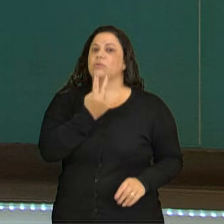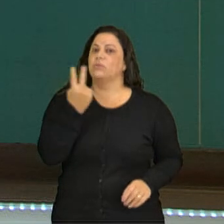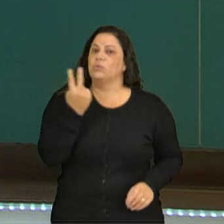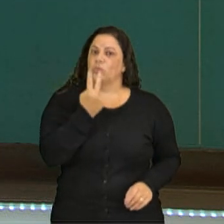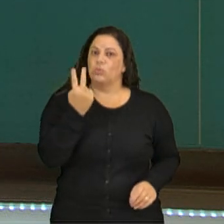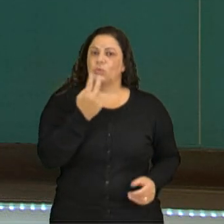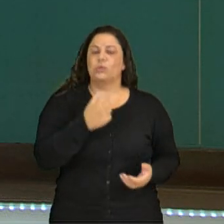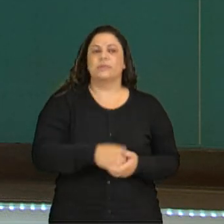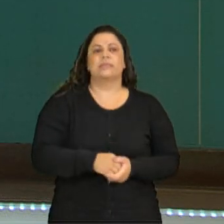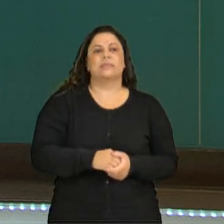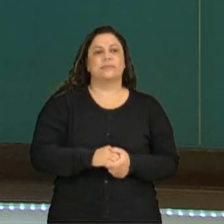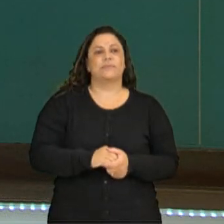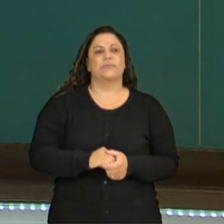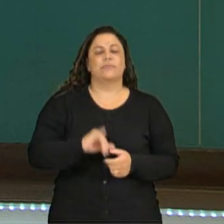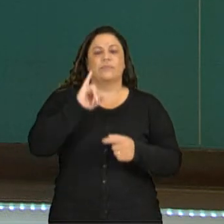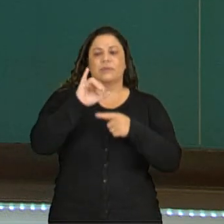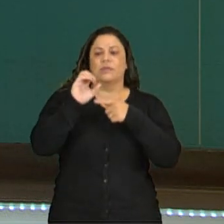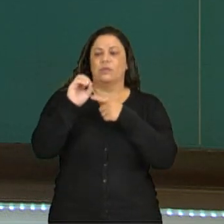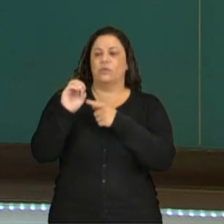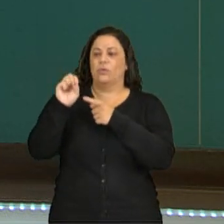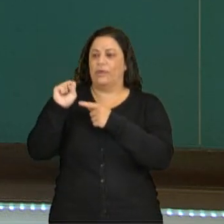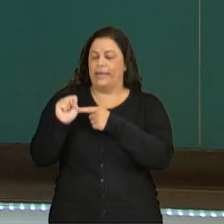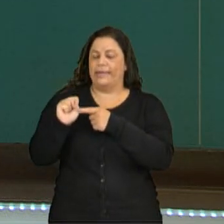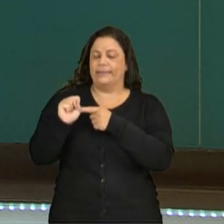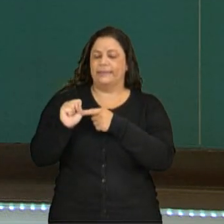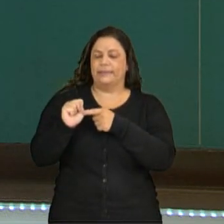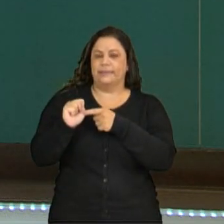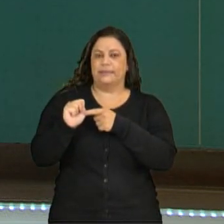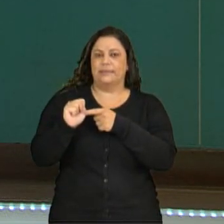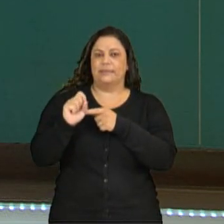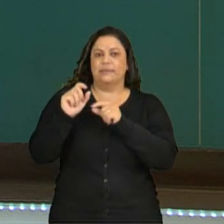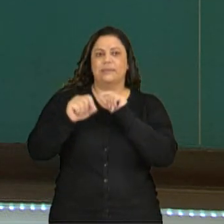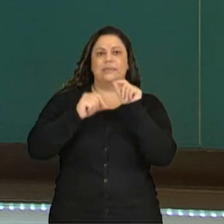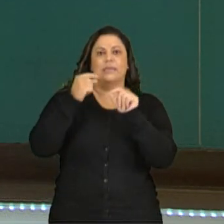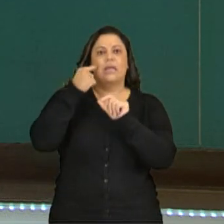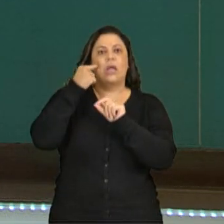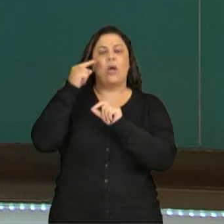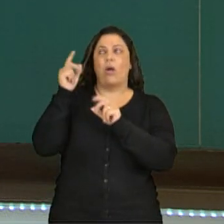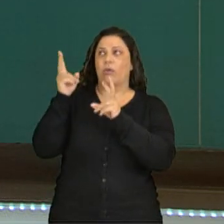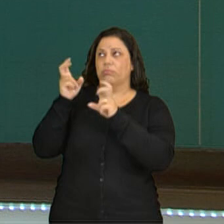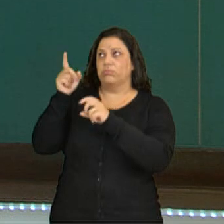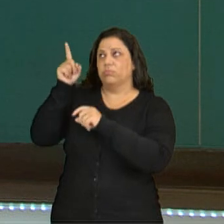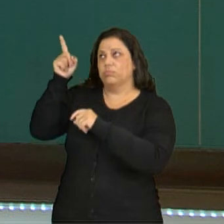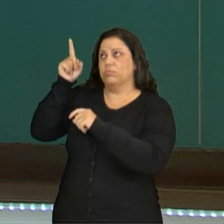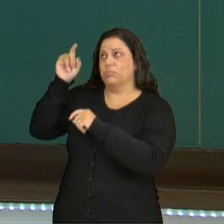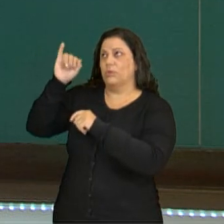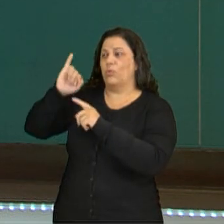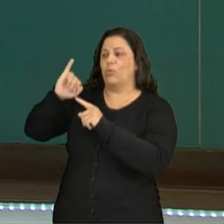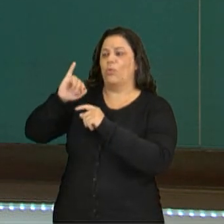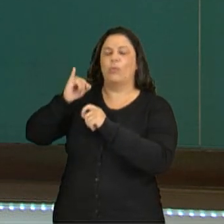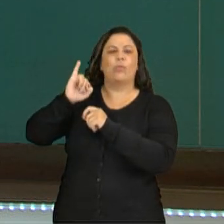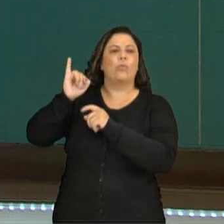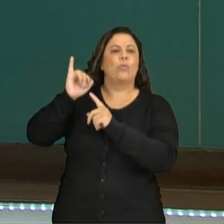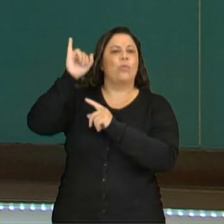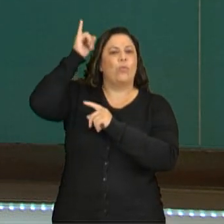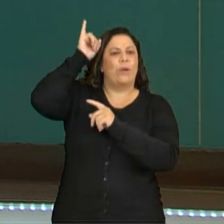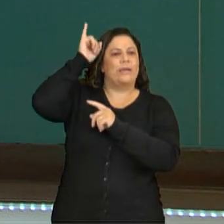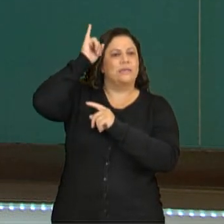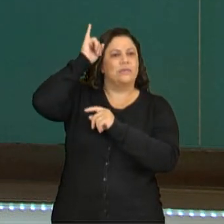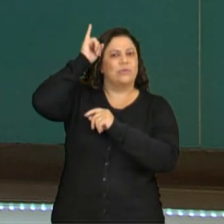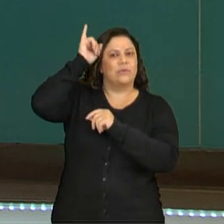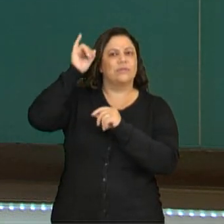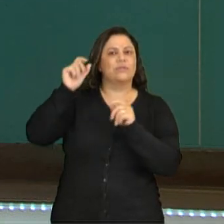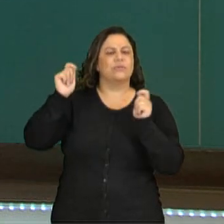o iOS e o Android. O iOS é um sistema operacional pago